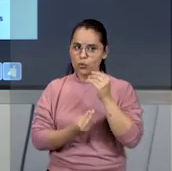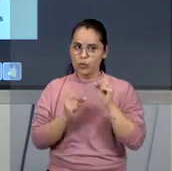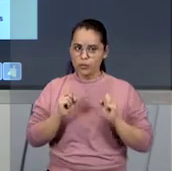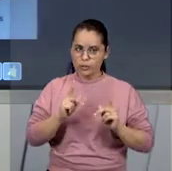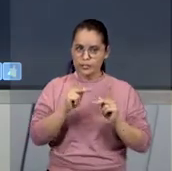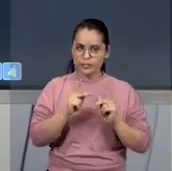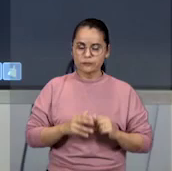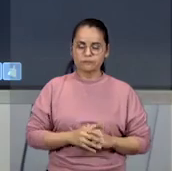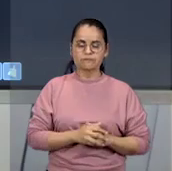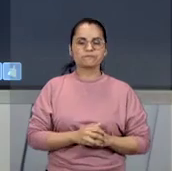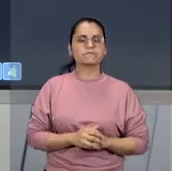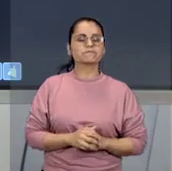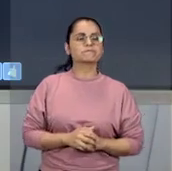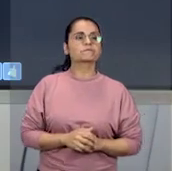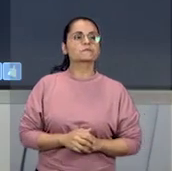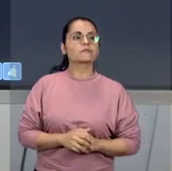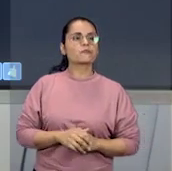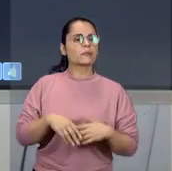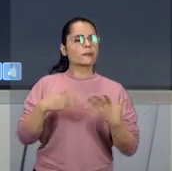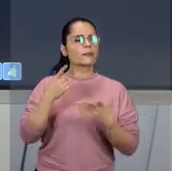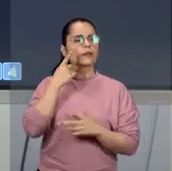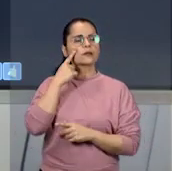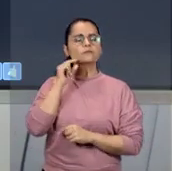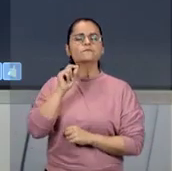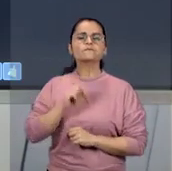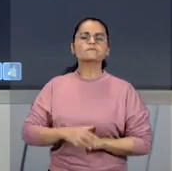ok? Então vamos lá.